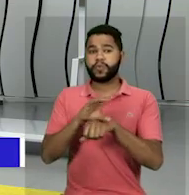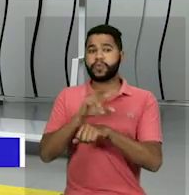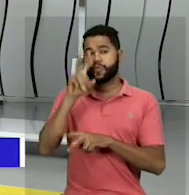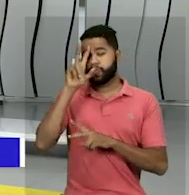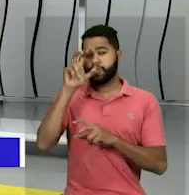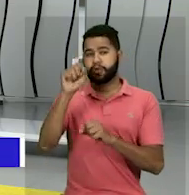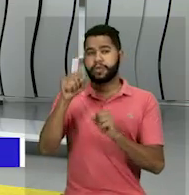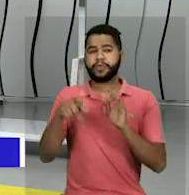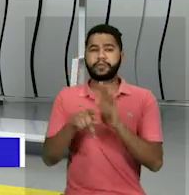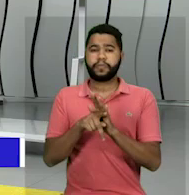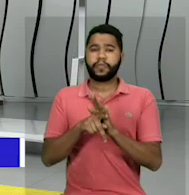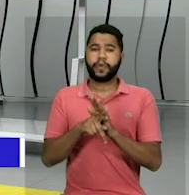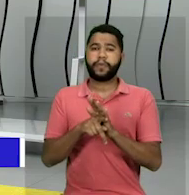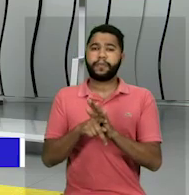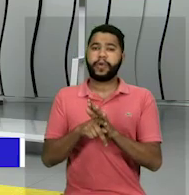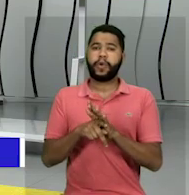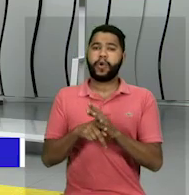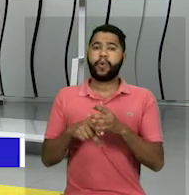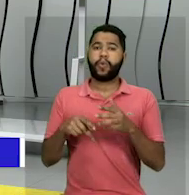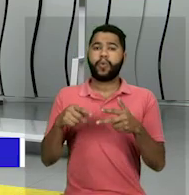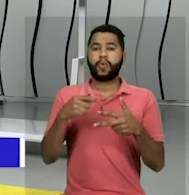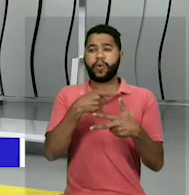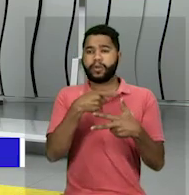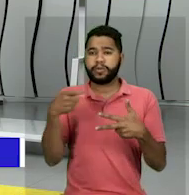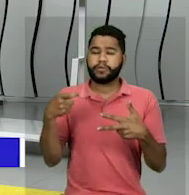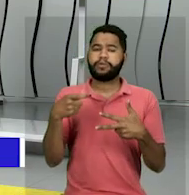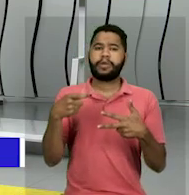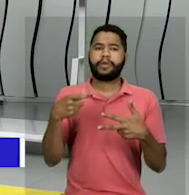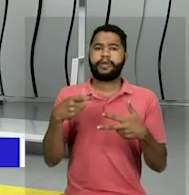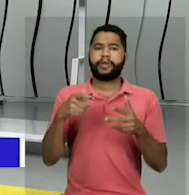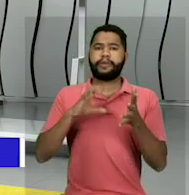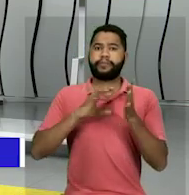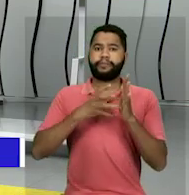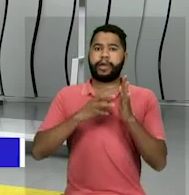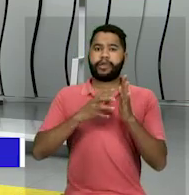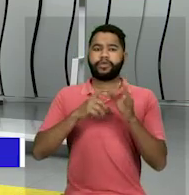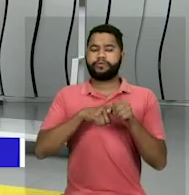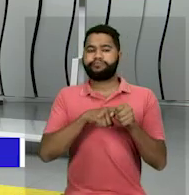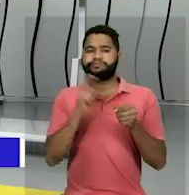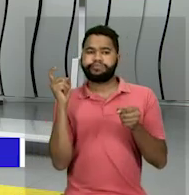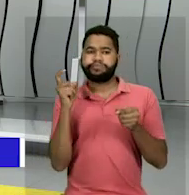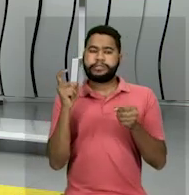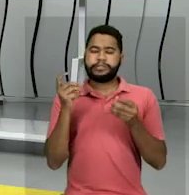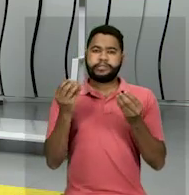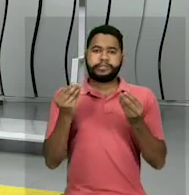fortalece o Executivo, suspendendo partidos políticos. Então nós